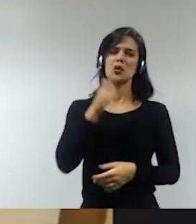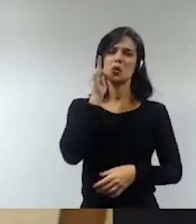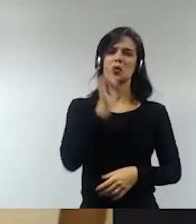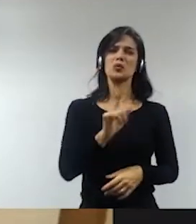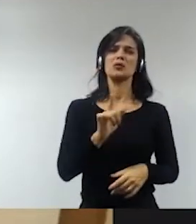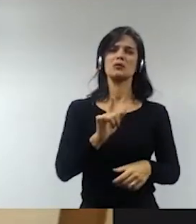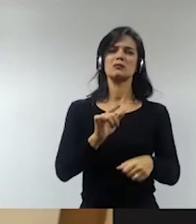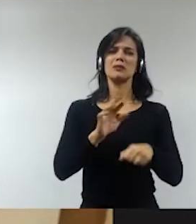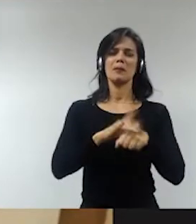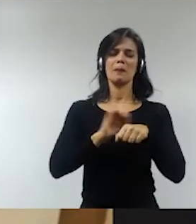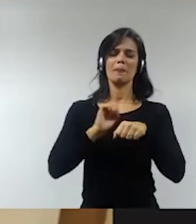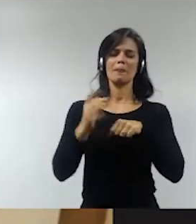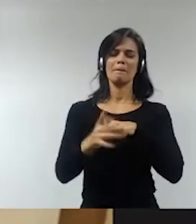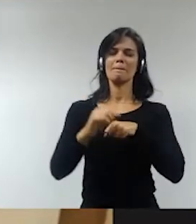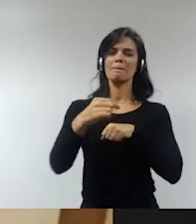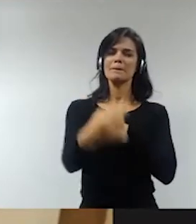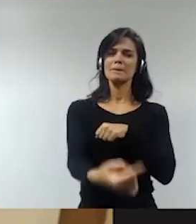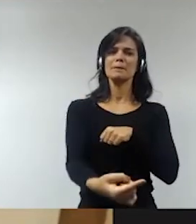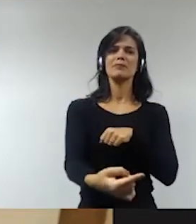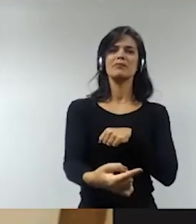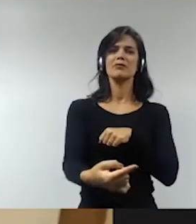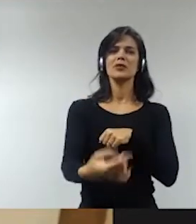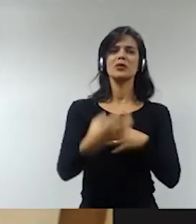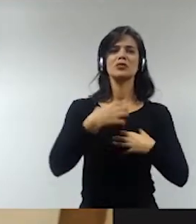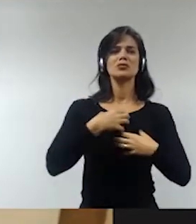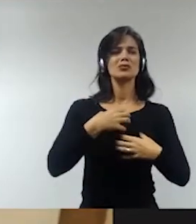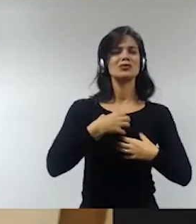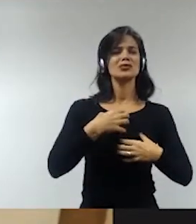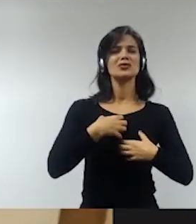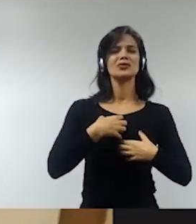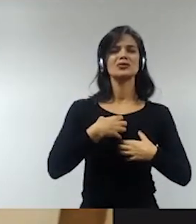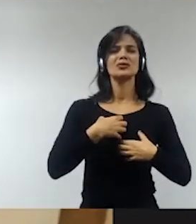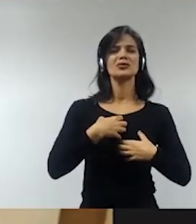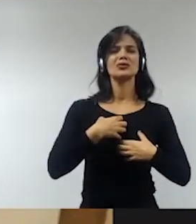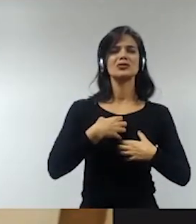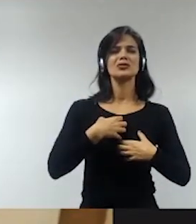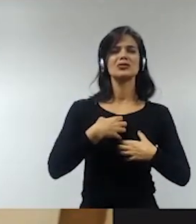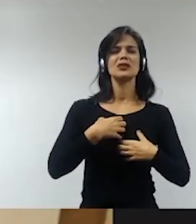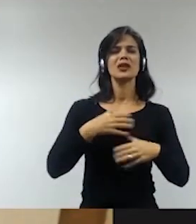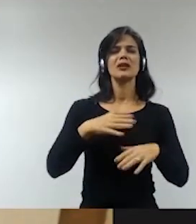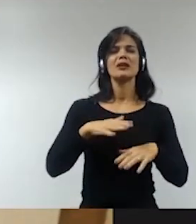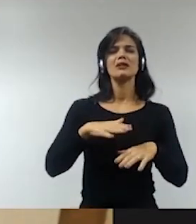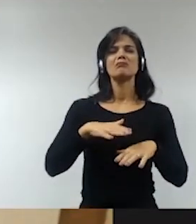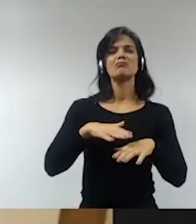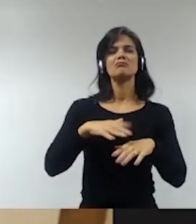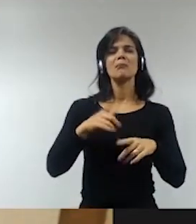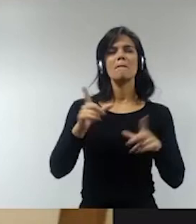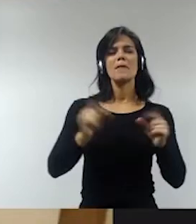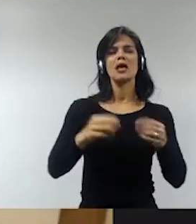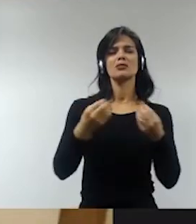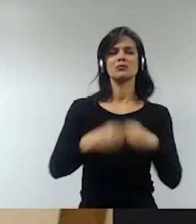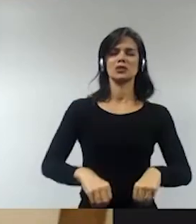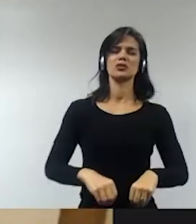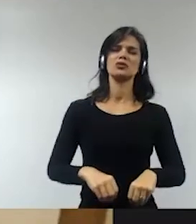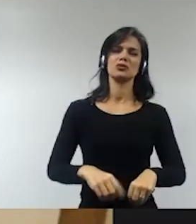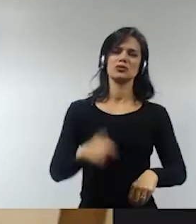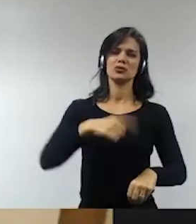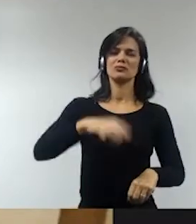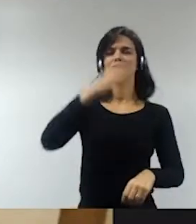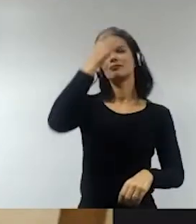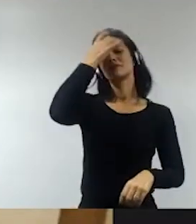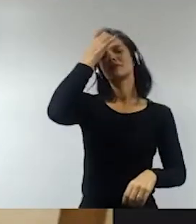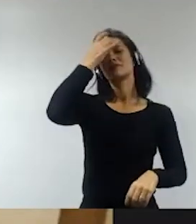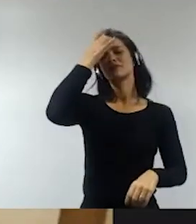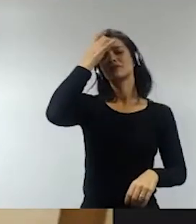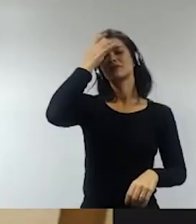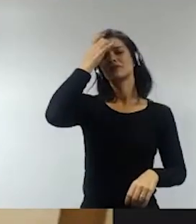nesse pós-pandemia de uma forma menos onerosa para todos, que todos tenham em mente, e eu acho que as pessoas estão tendo, pelo